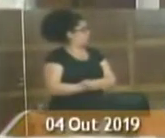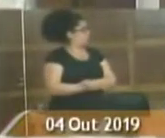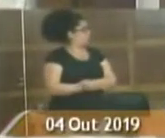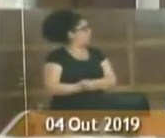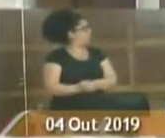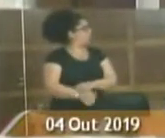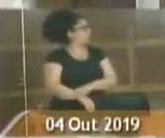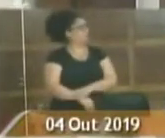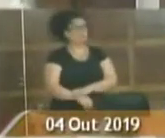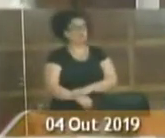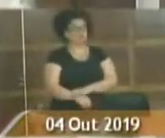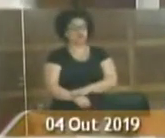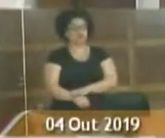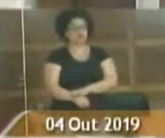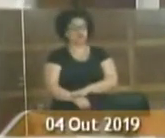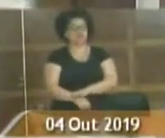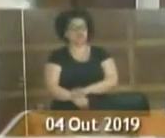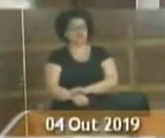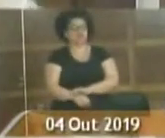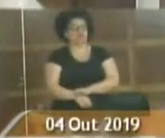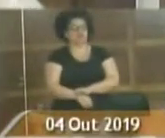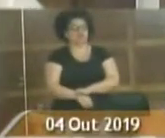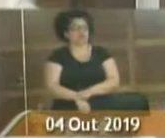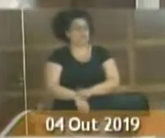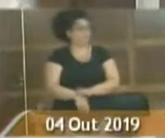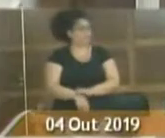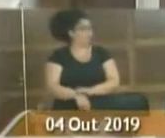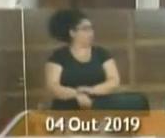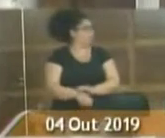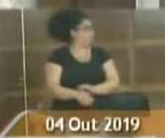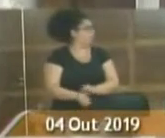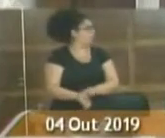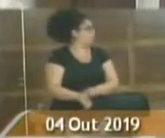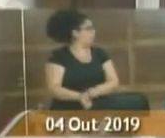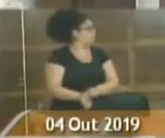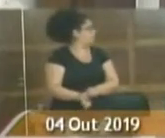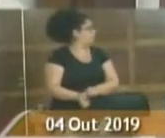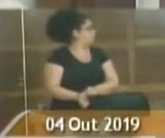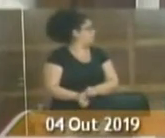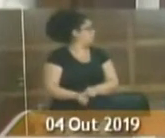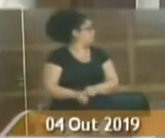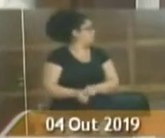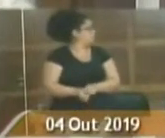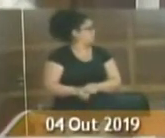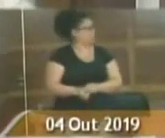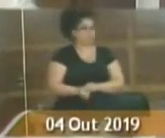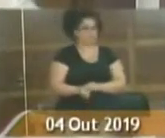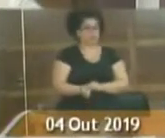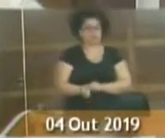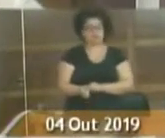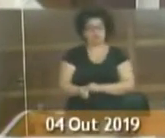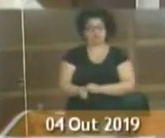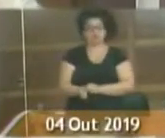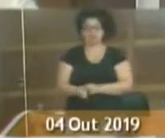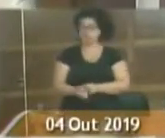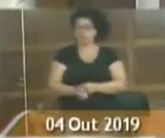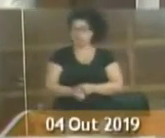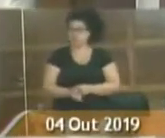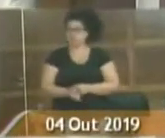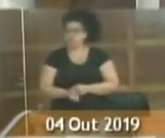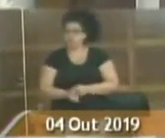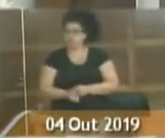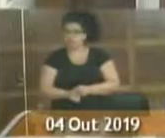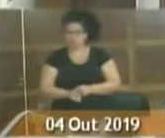fármacos, entendeu? Então, aquele bicho vai ficar ali turrando de itraconazol e vai ter o quê? Uma hepatite, não vai melhorar, porque não é só aquilo,